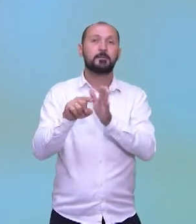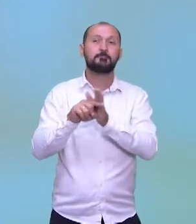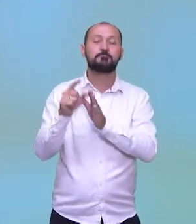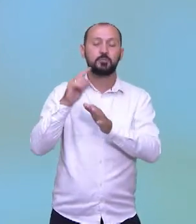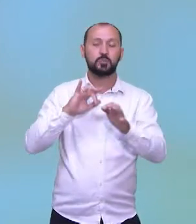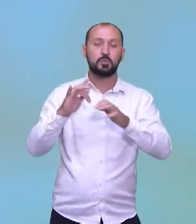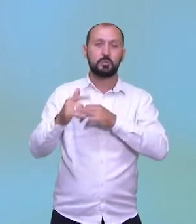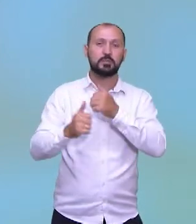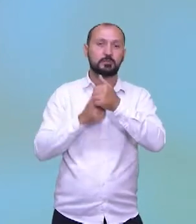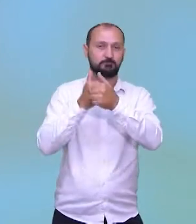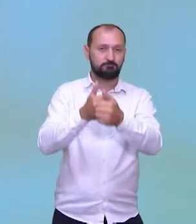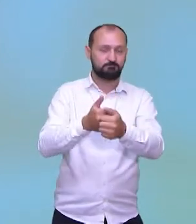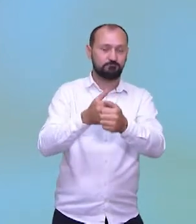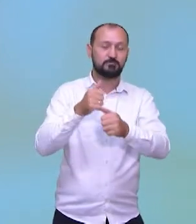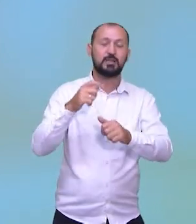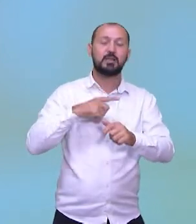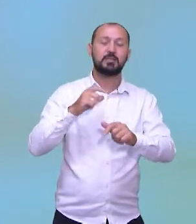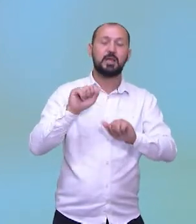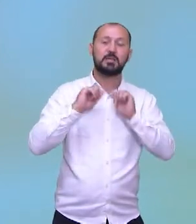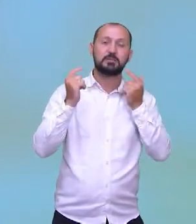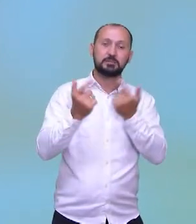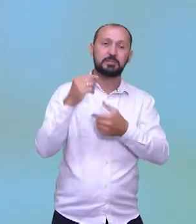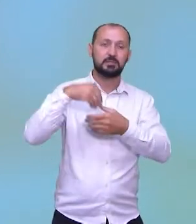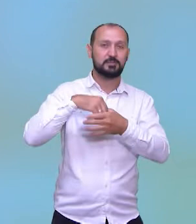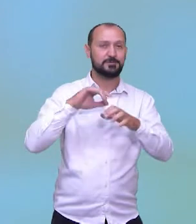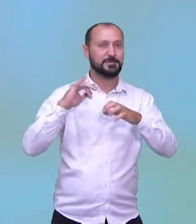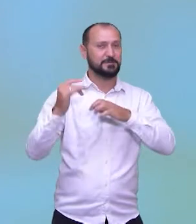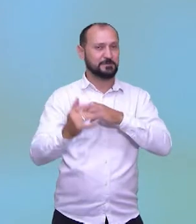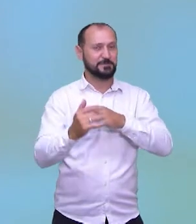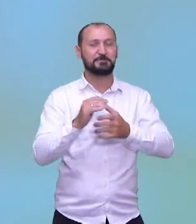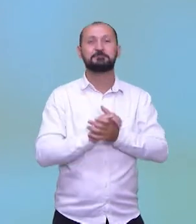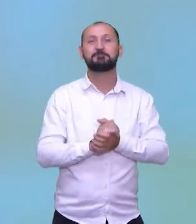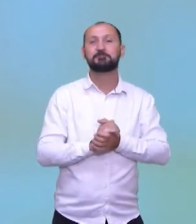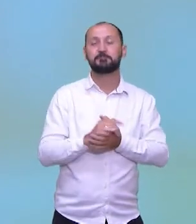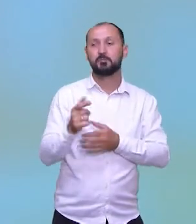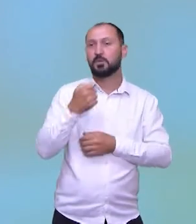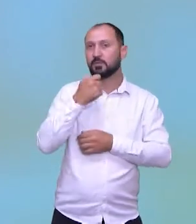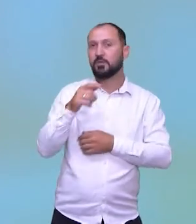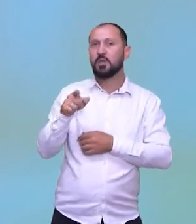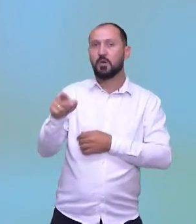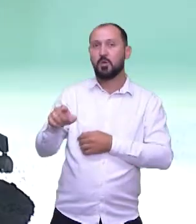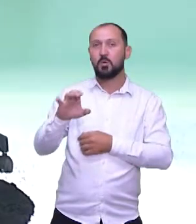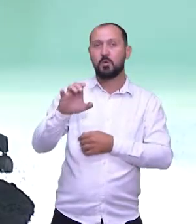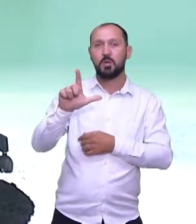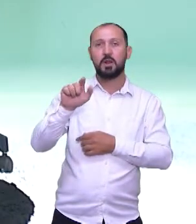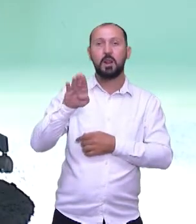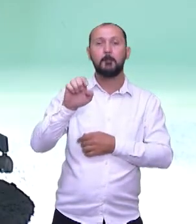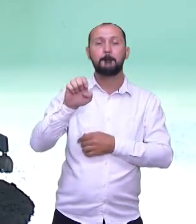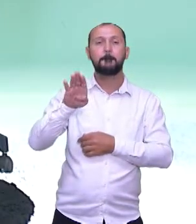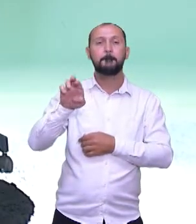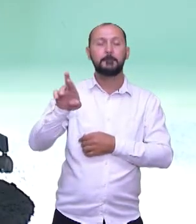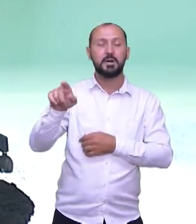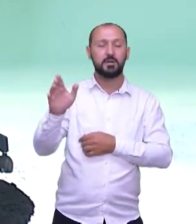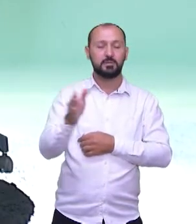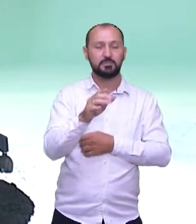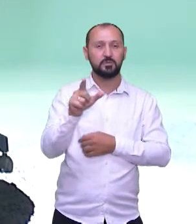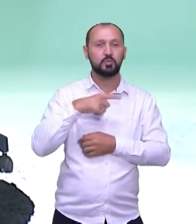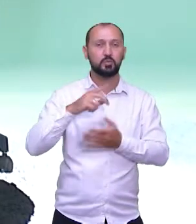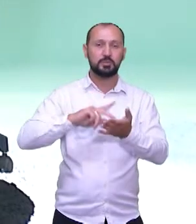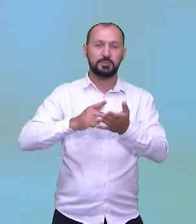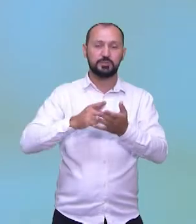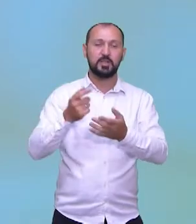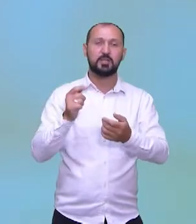perguntas dos seguidores da Assembleia Legislativa nas mídias sociais. Meu entrevistado de hoje é o Clauber Aguiar,